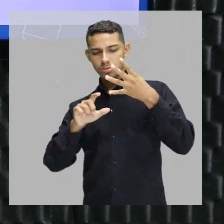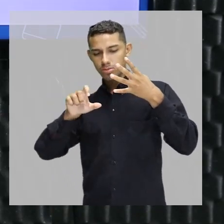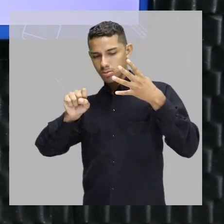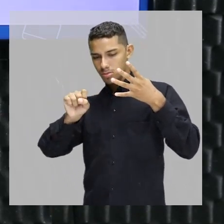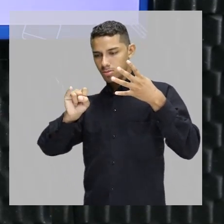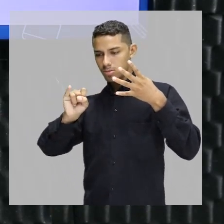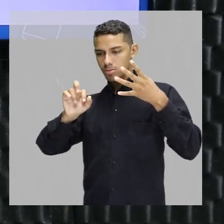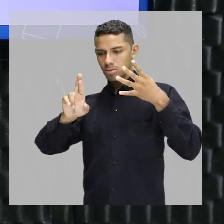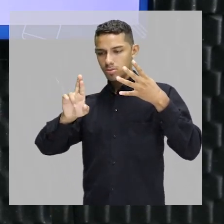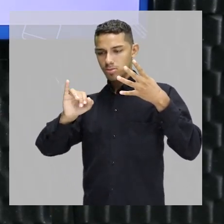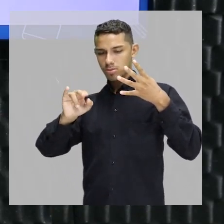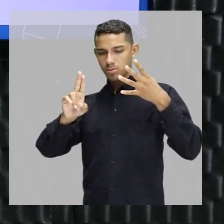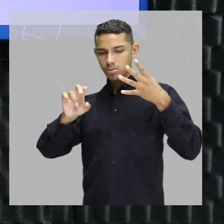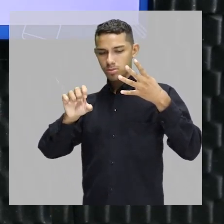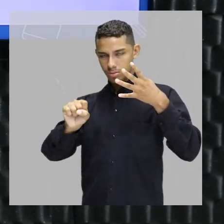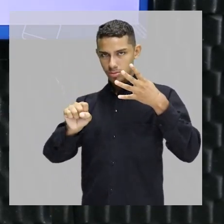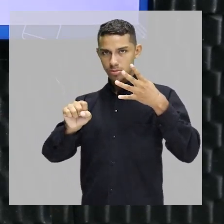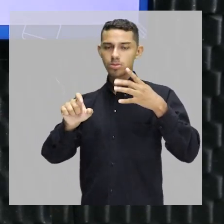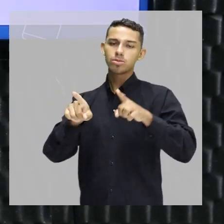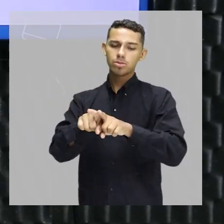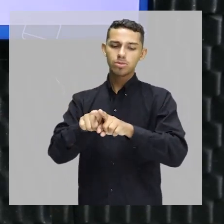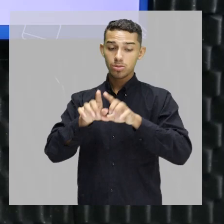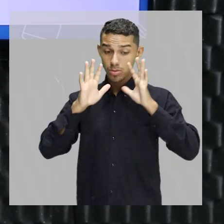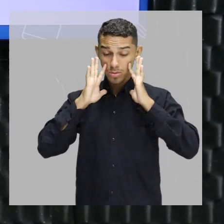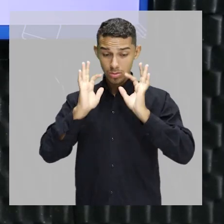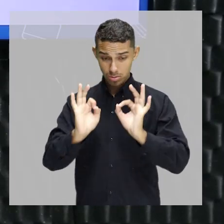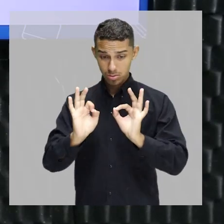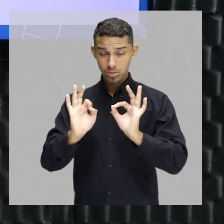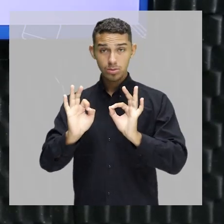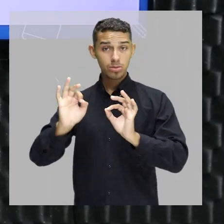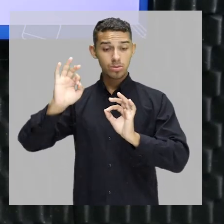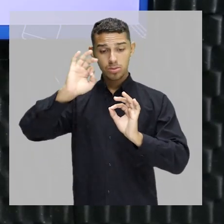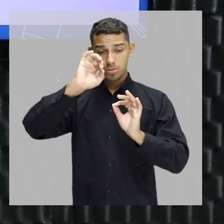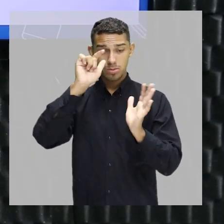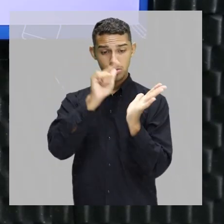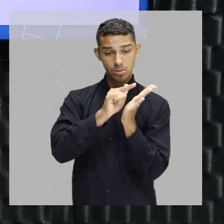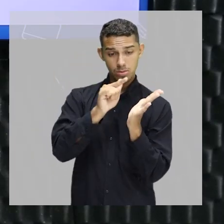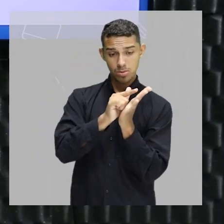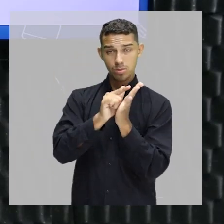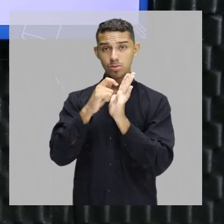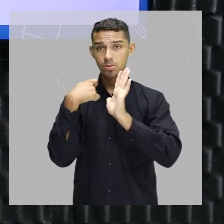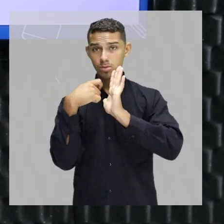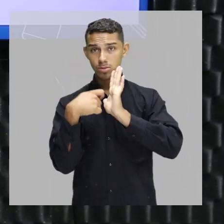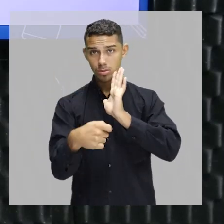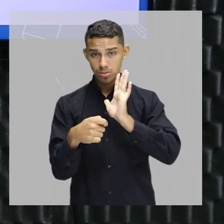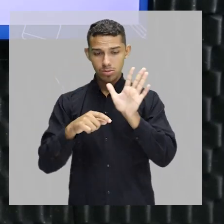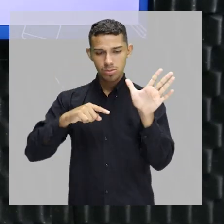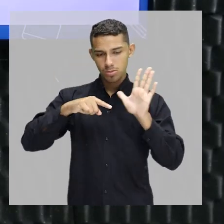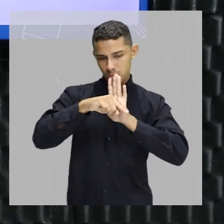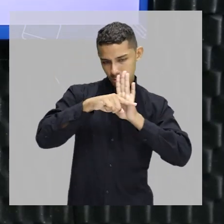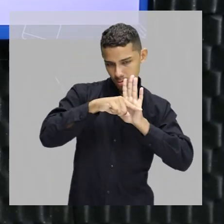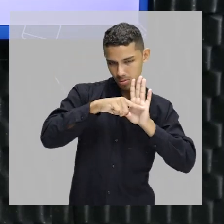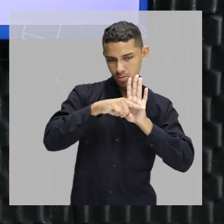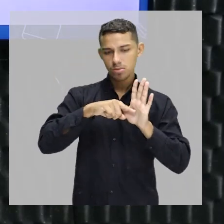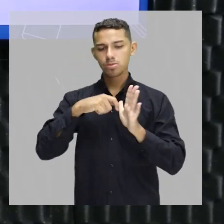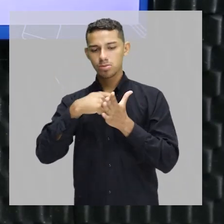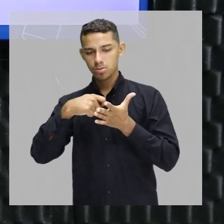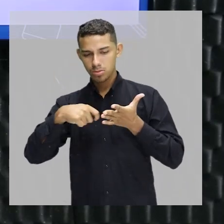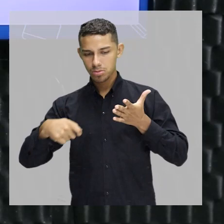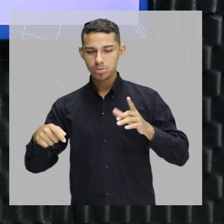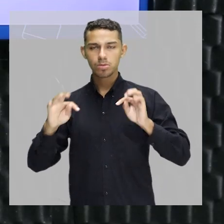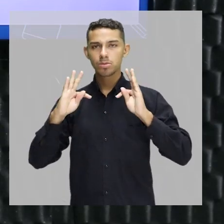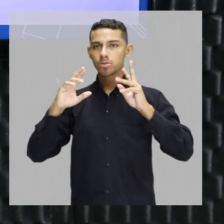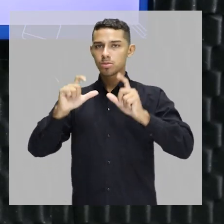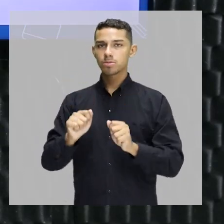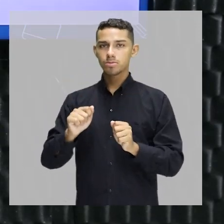de partículas aqui no Brasil, tá ok? Então ficar ligadinho, papel, caneta, façam aí as suas pesquisas, façam suas anotações,